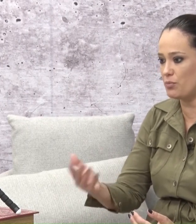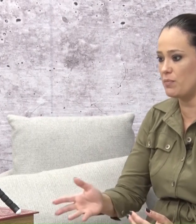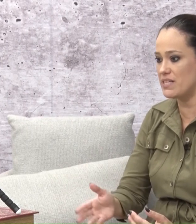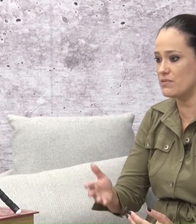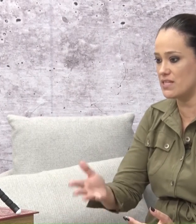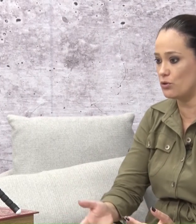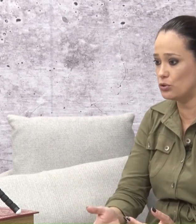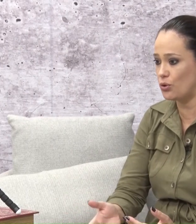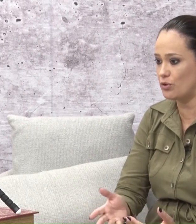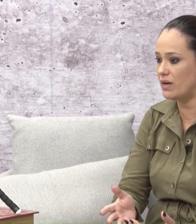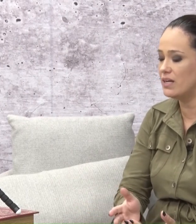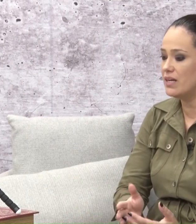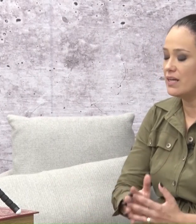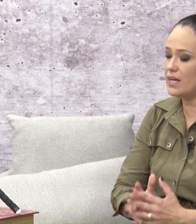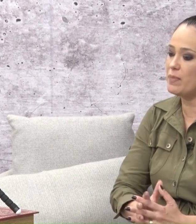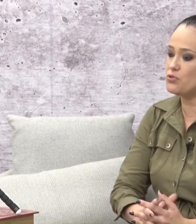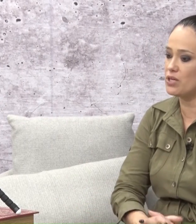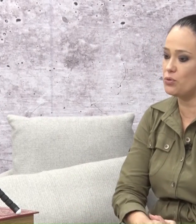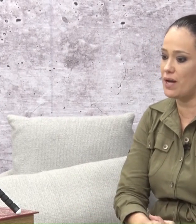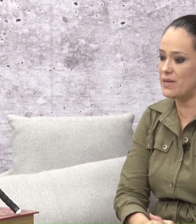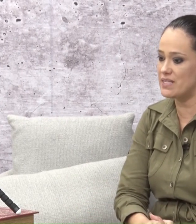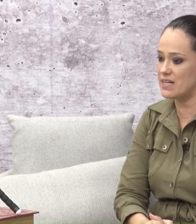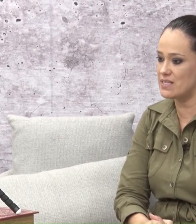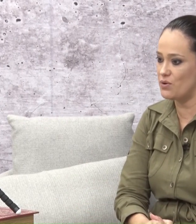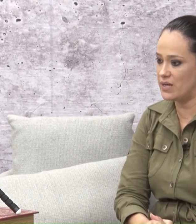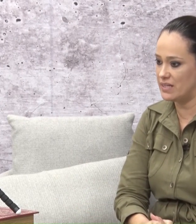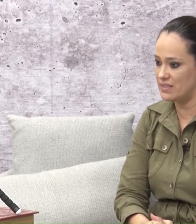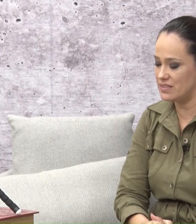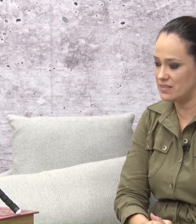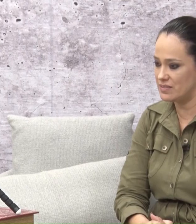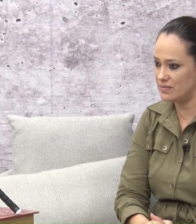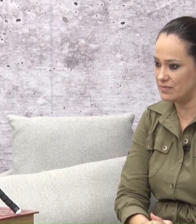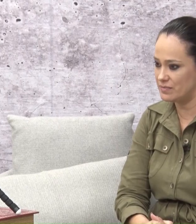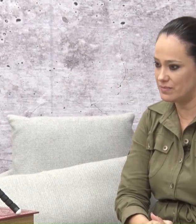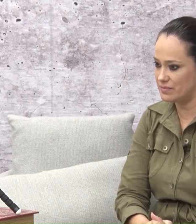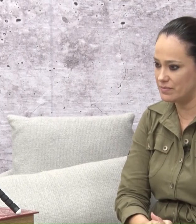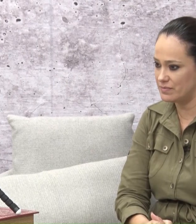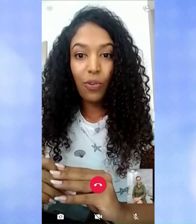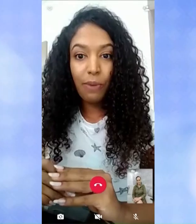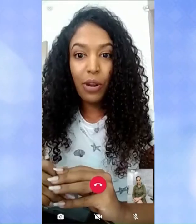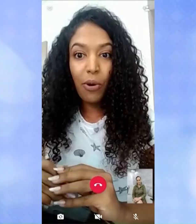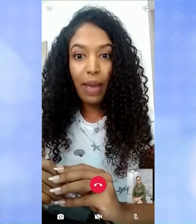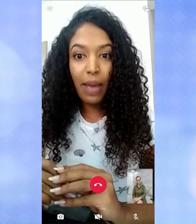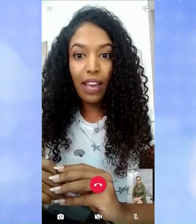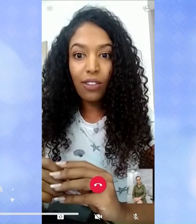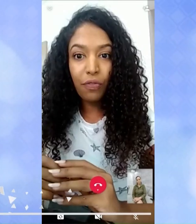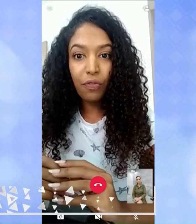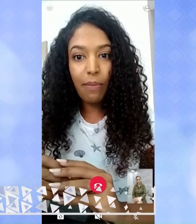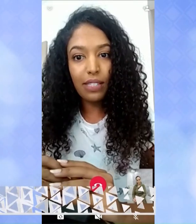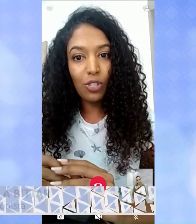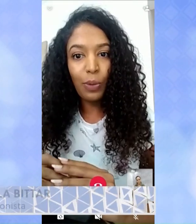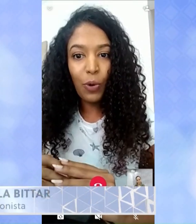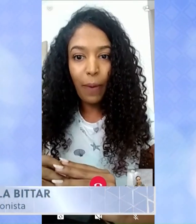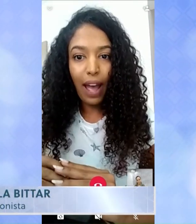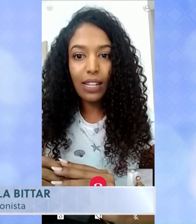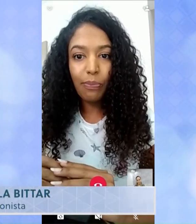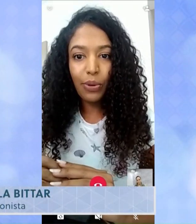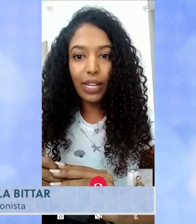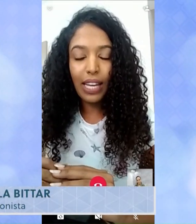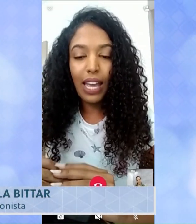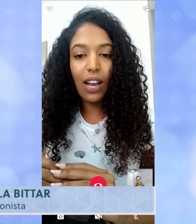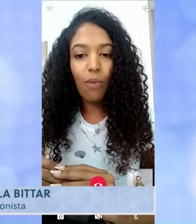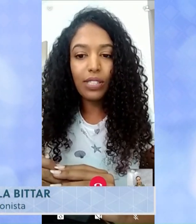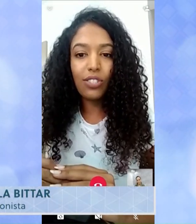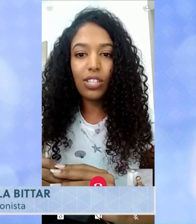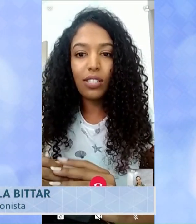você não trabalha para uma empresa, você é autônoma. O que passou na tua cabeça nessa hora? No primeiro momento eu fiquei bastante preocupada